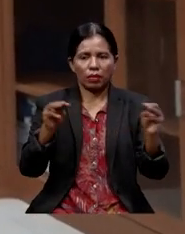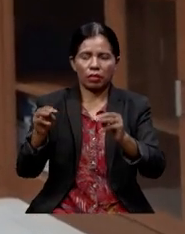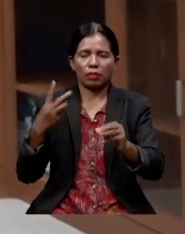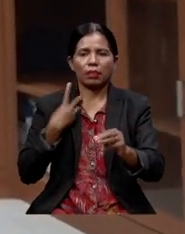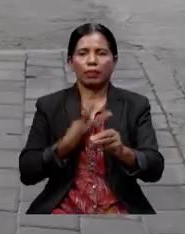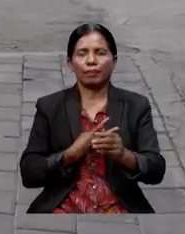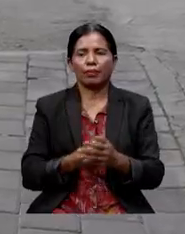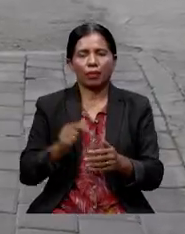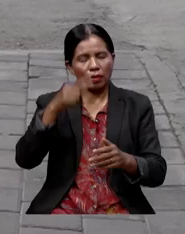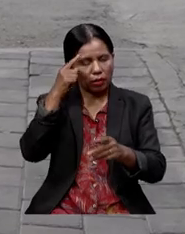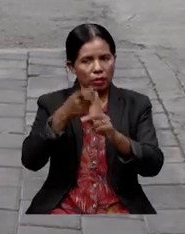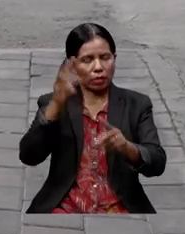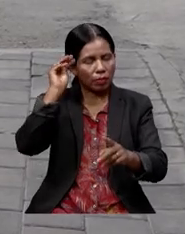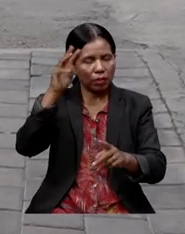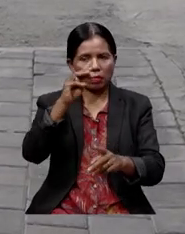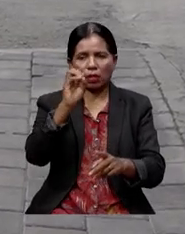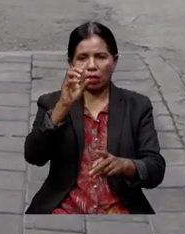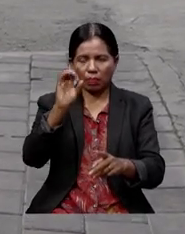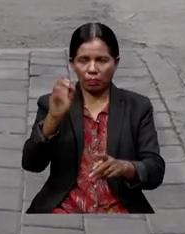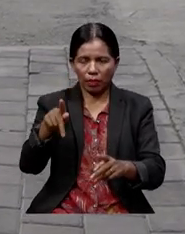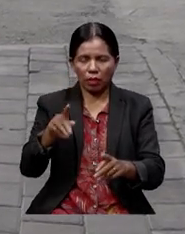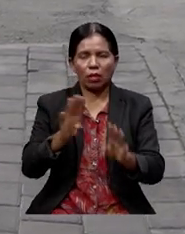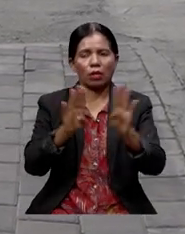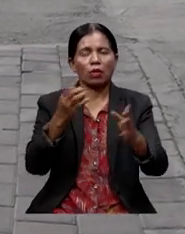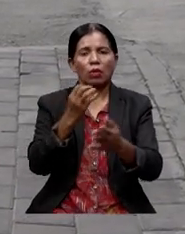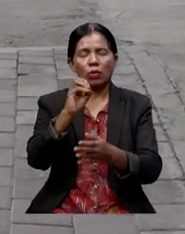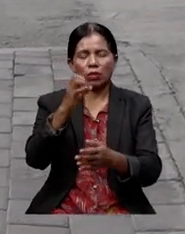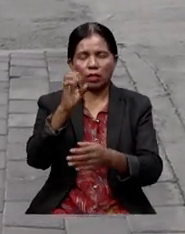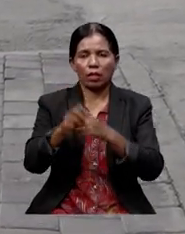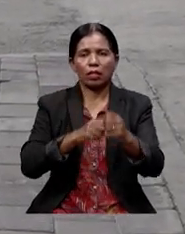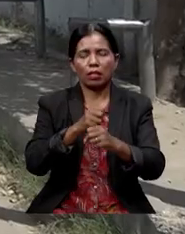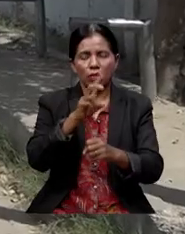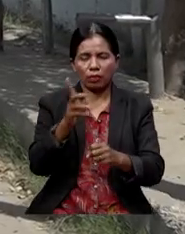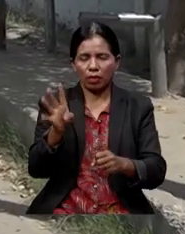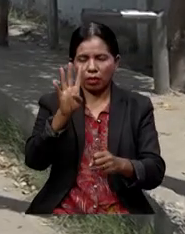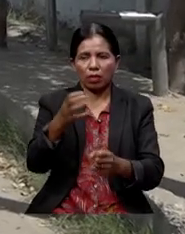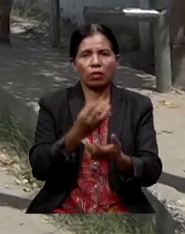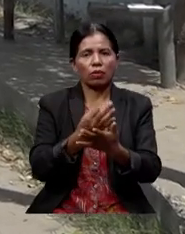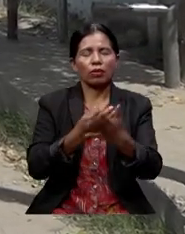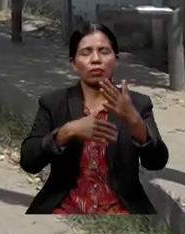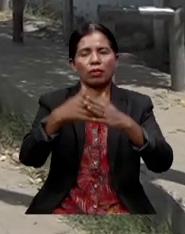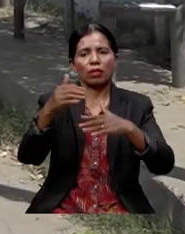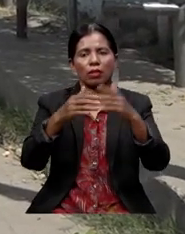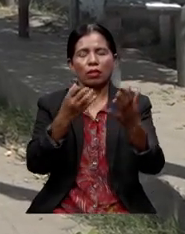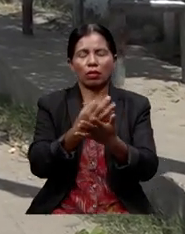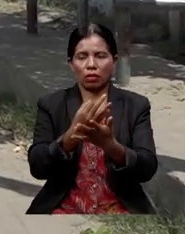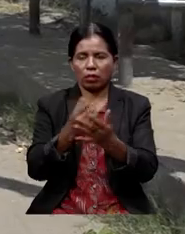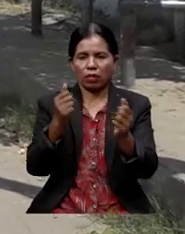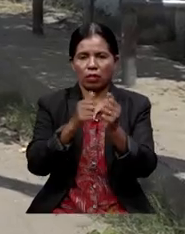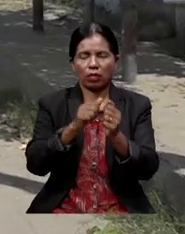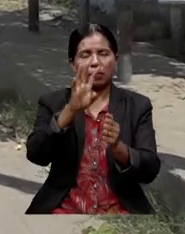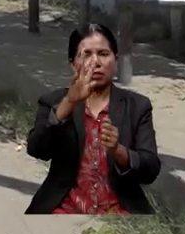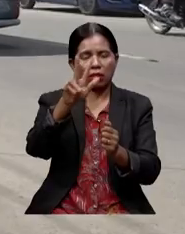O governo e o Ministério das Obras Públicas se alocam orçamentos do Estado de Nariho, Rua Nsenhat, para fundo de infraestrutura, o montante Tocon,